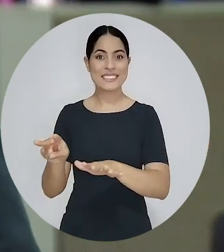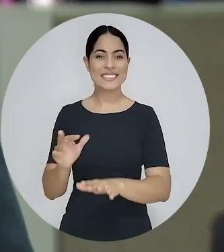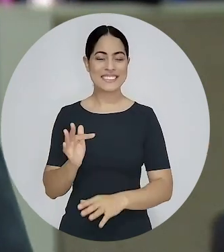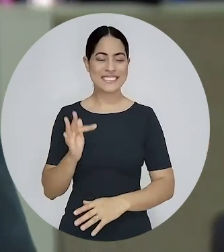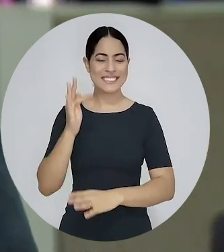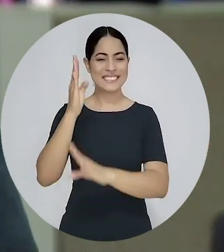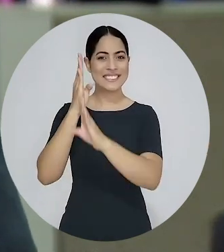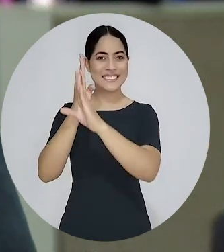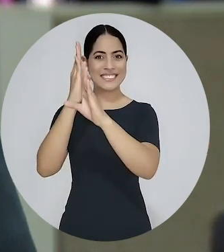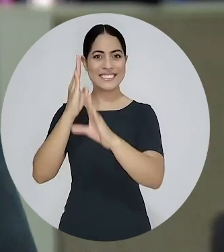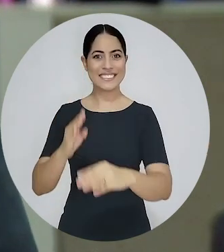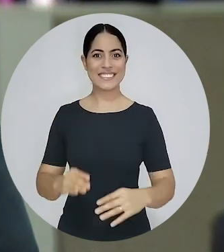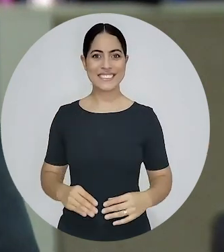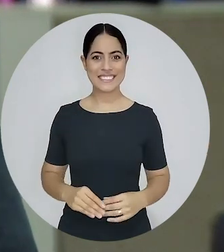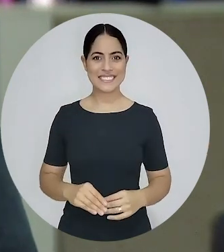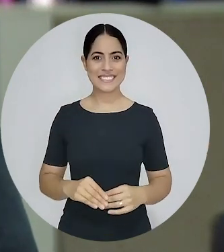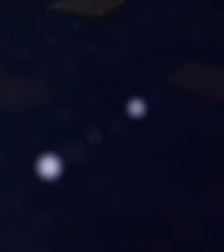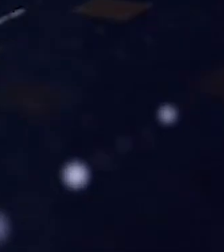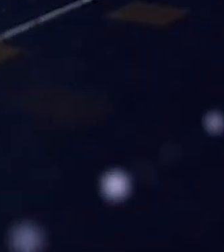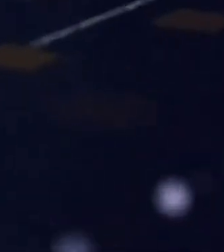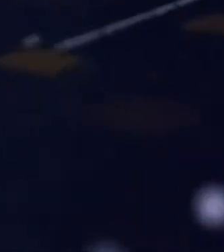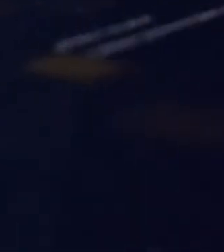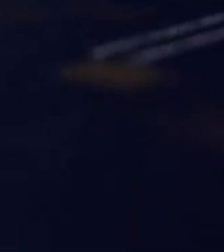próxima semana. Até lá!